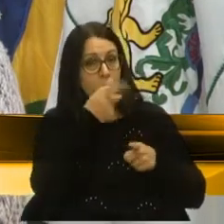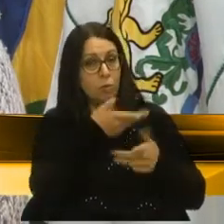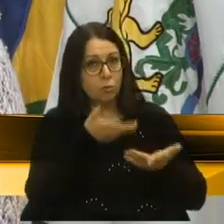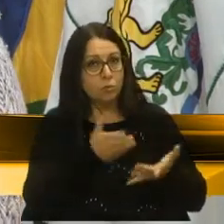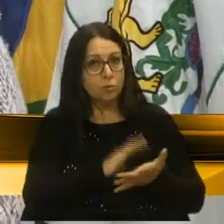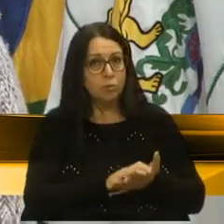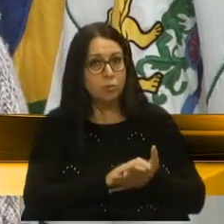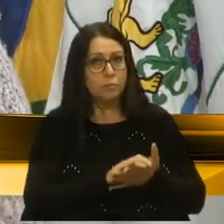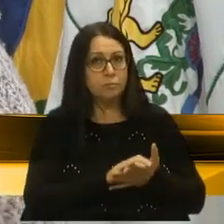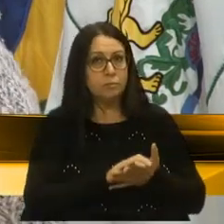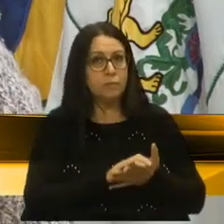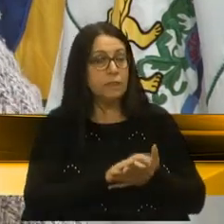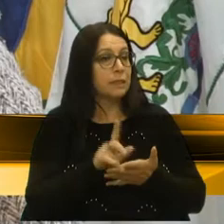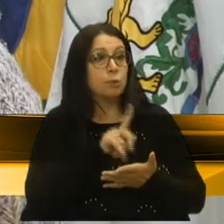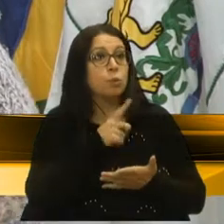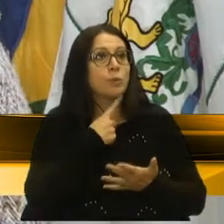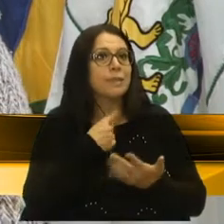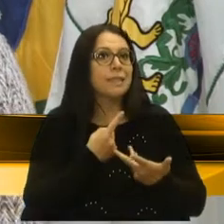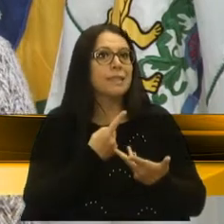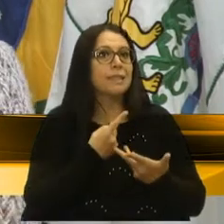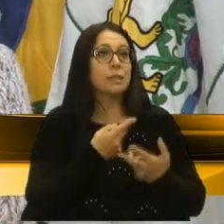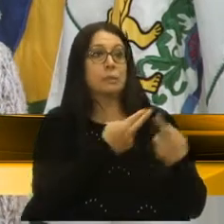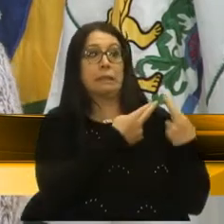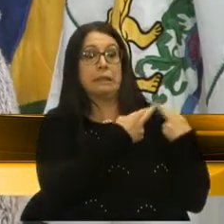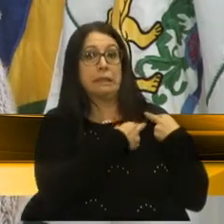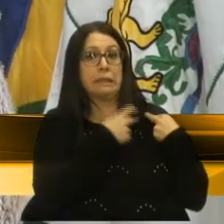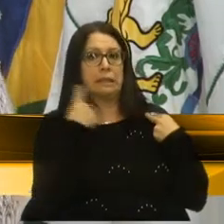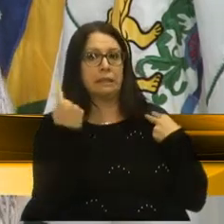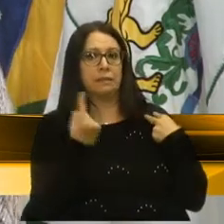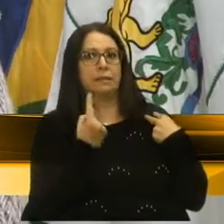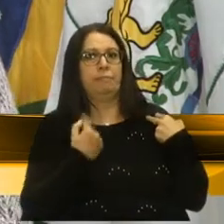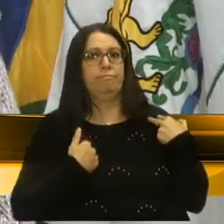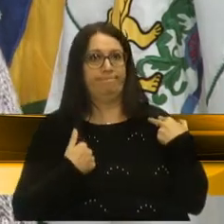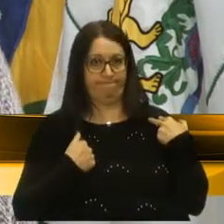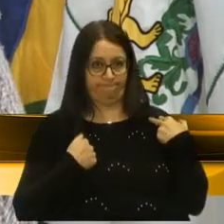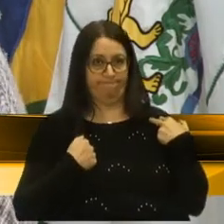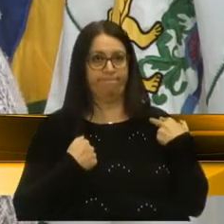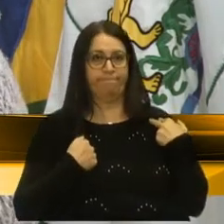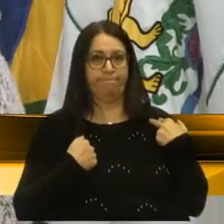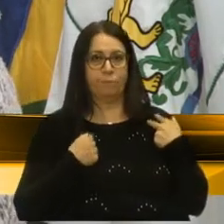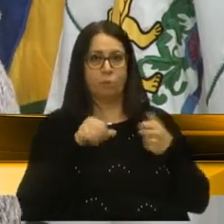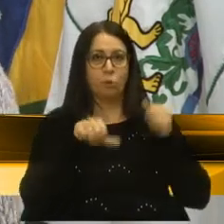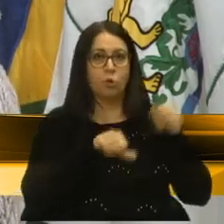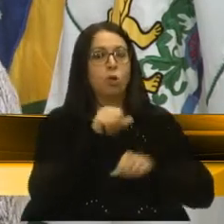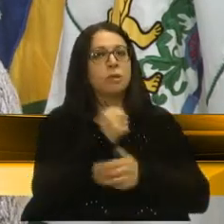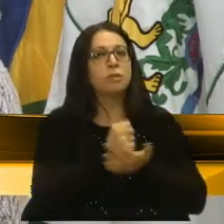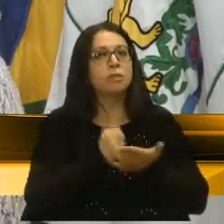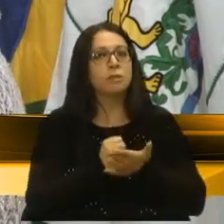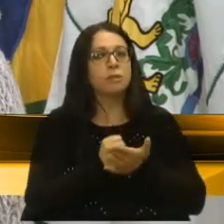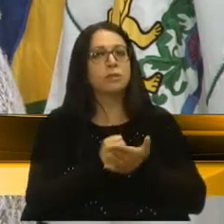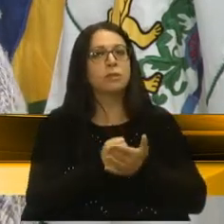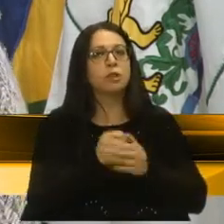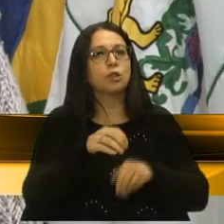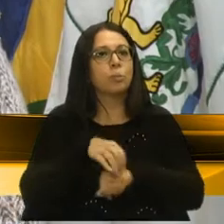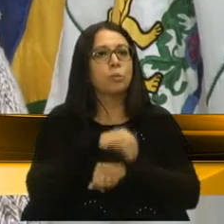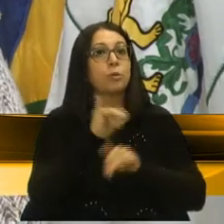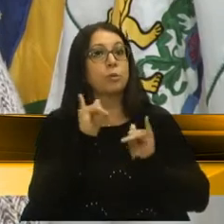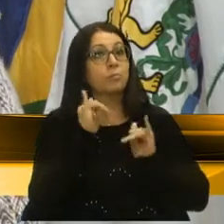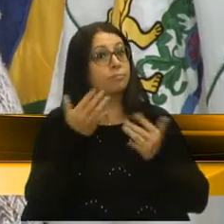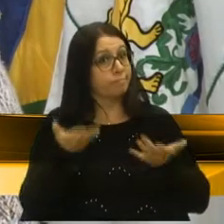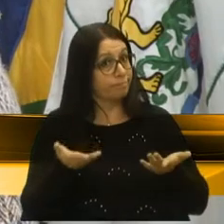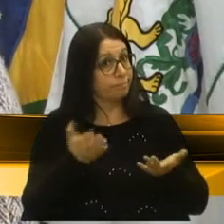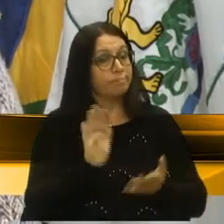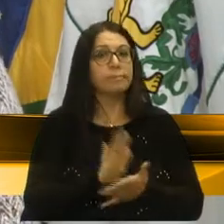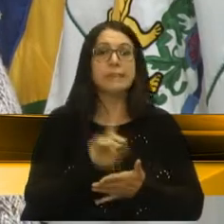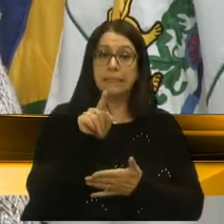situação, né, não gostaria de me responsabilizar sozinha, né, numa renovação de contrato de transporte público.